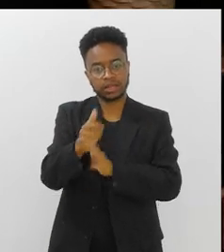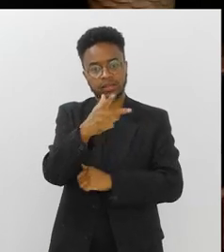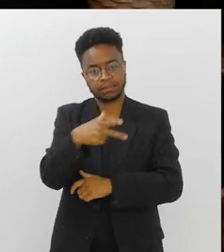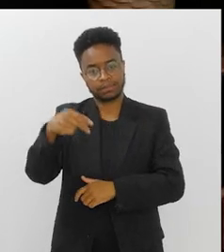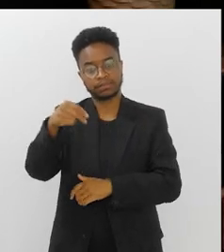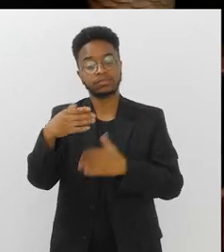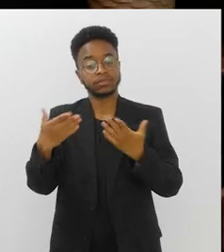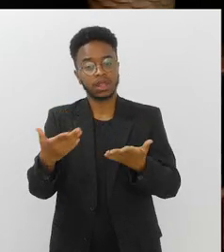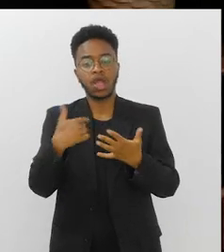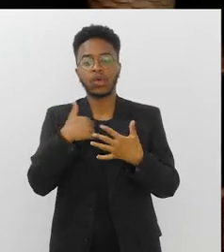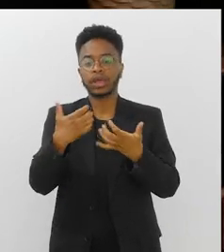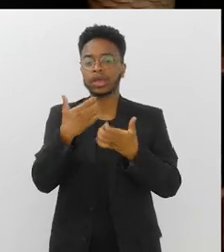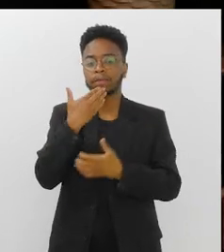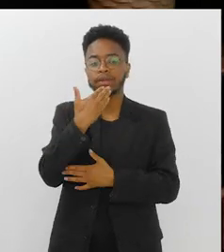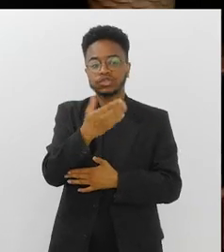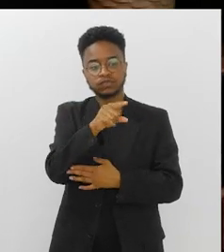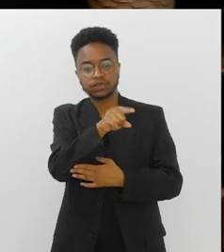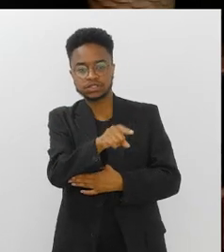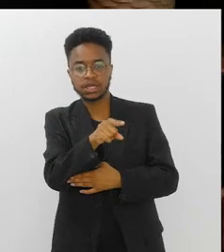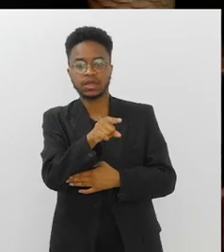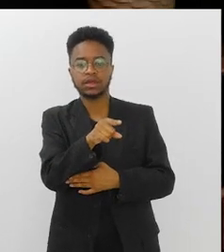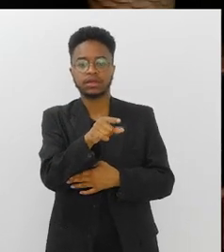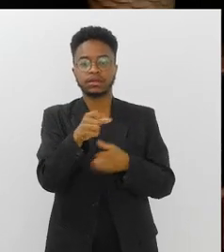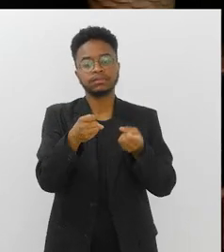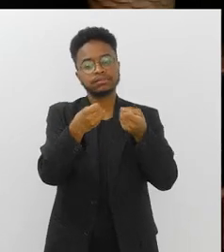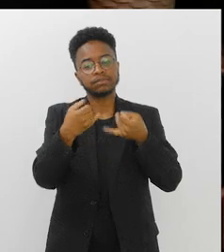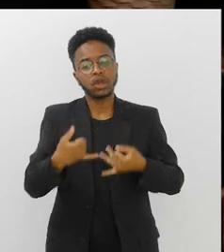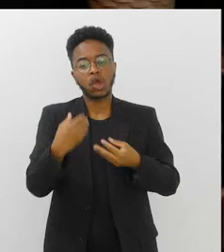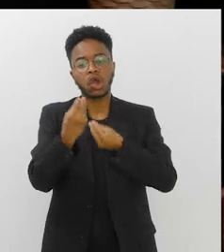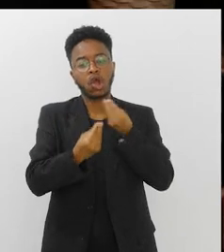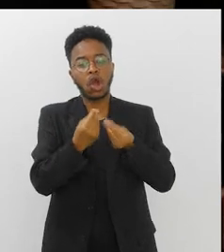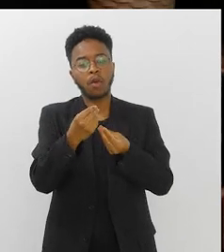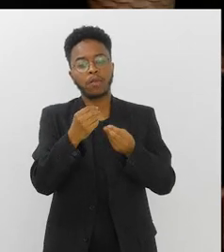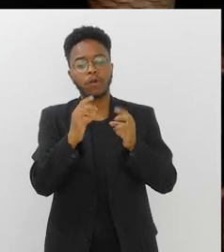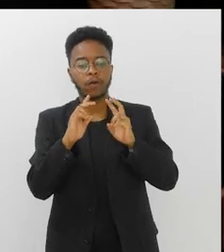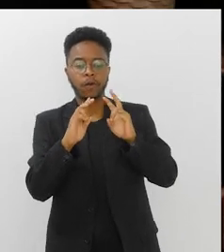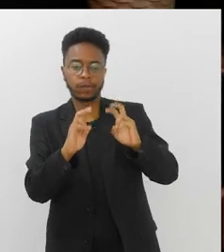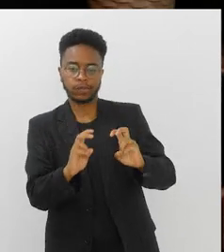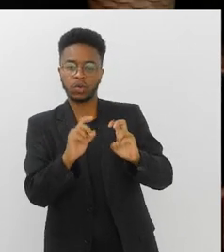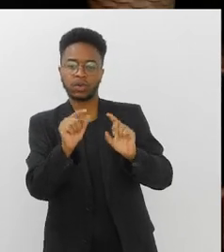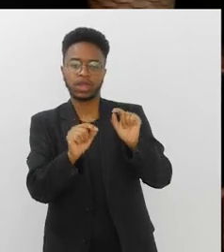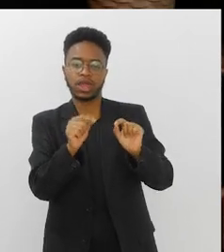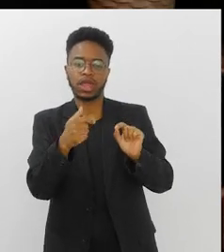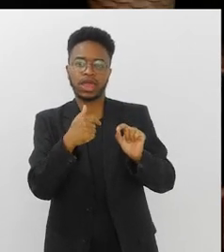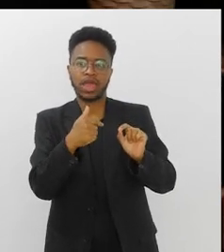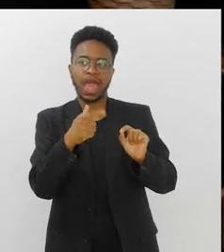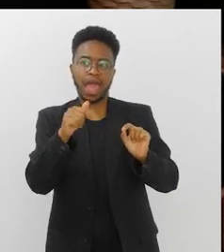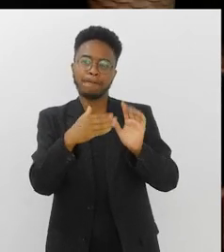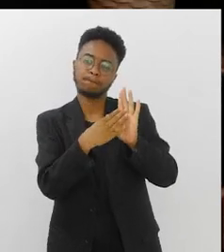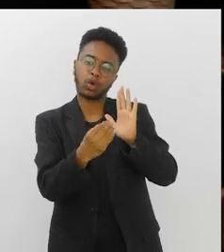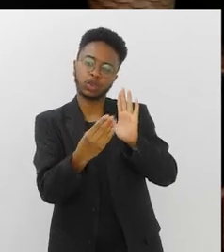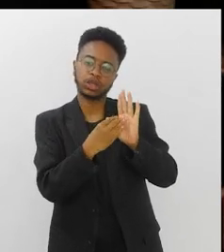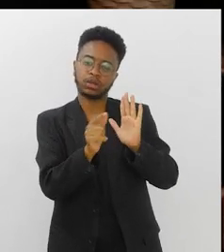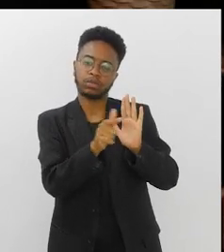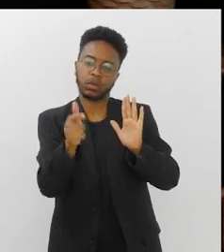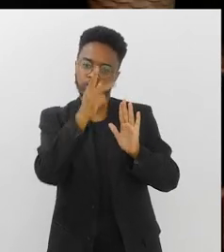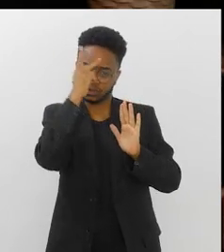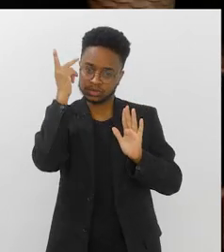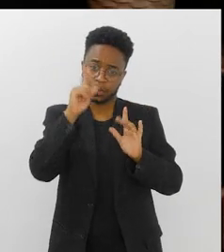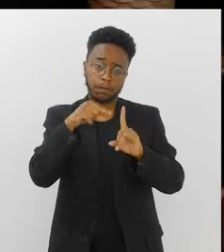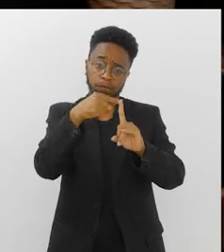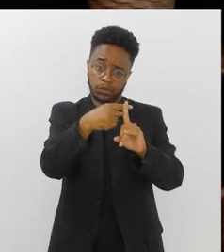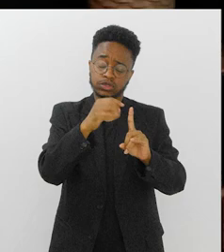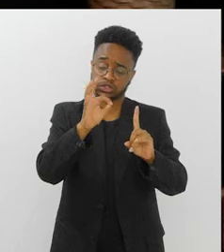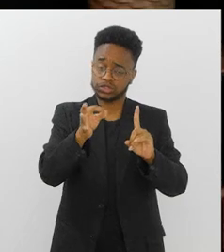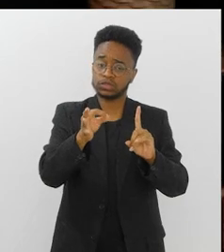Então queria que você falasse pra gente como é que você encara isso também de servir como um espelho tão